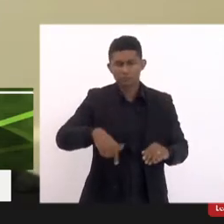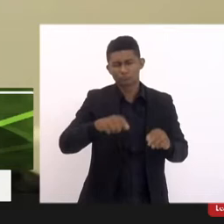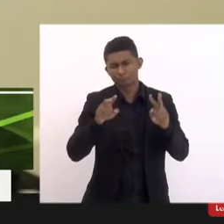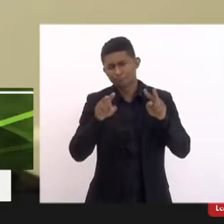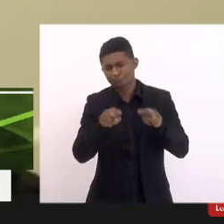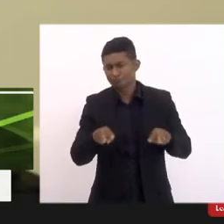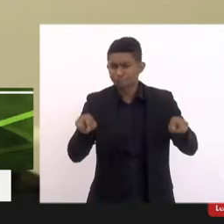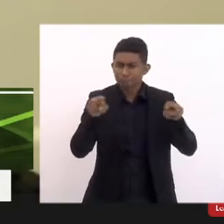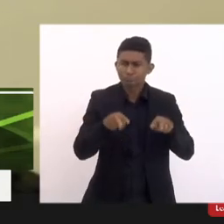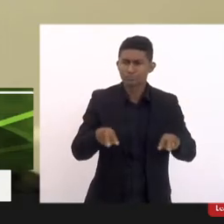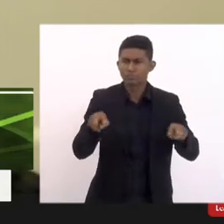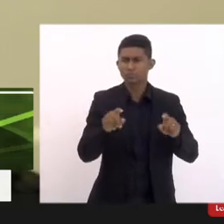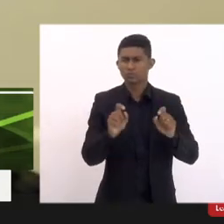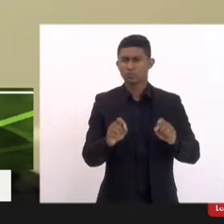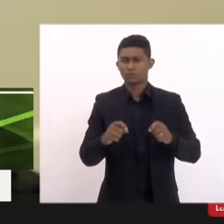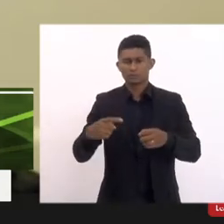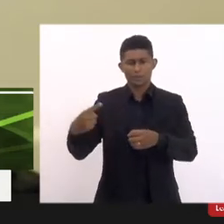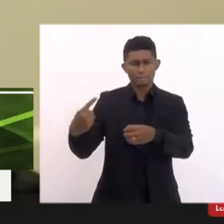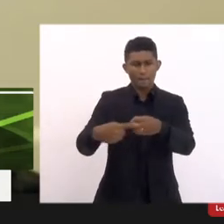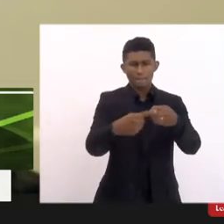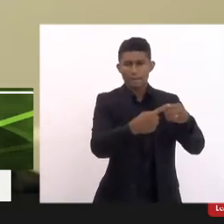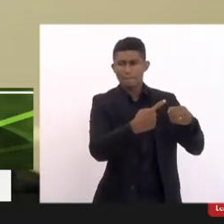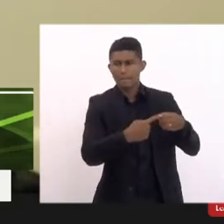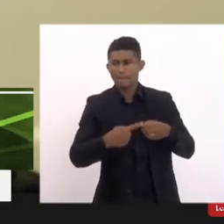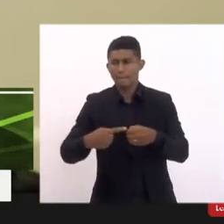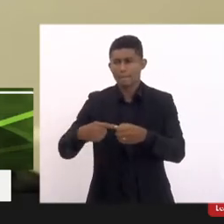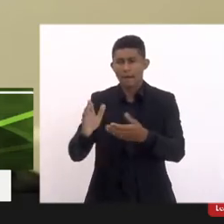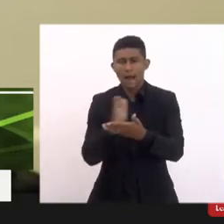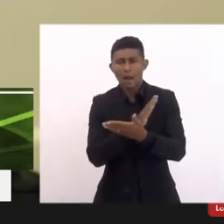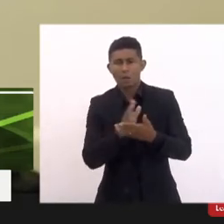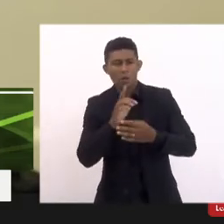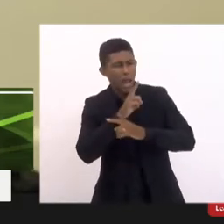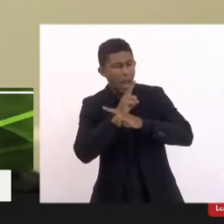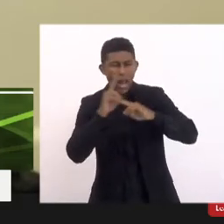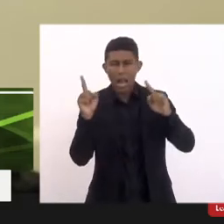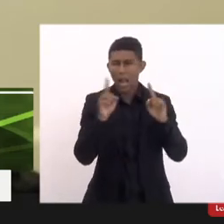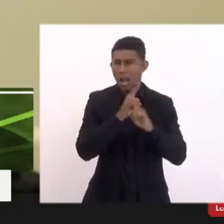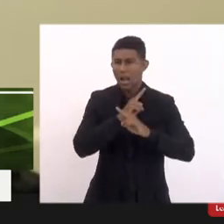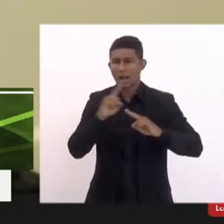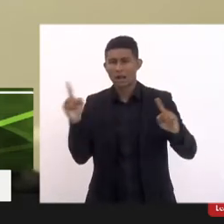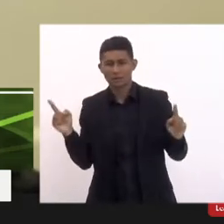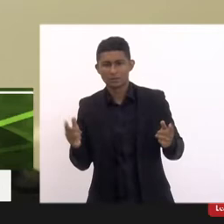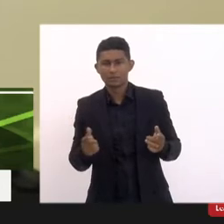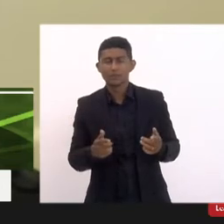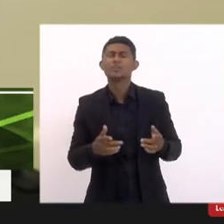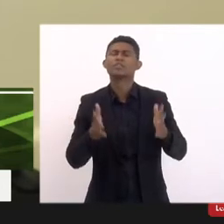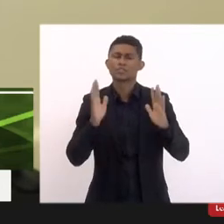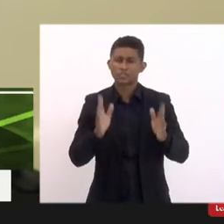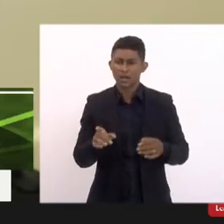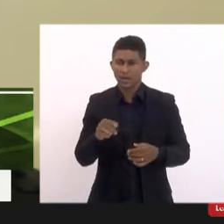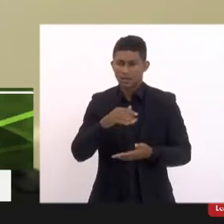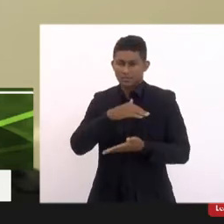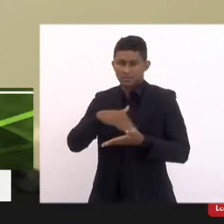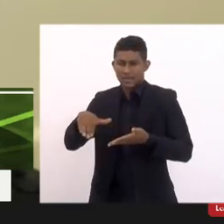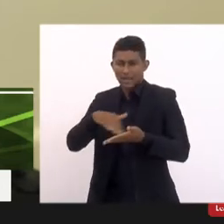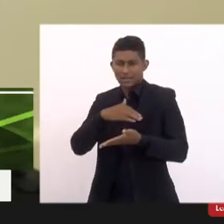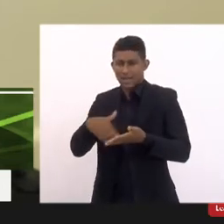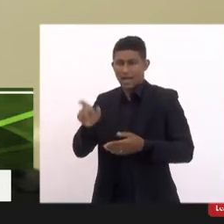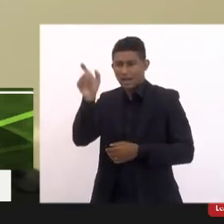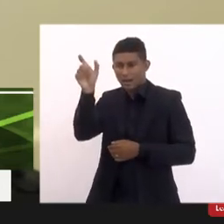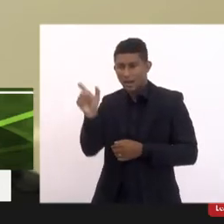tem visto alguns municípios reclamando. Eu tive contato com um secretário de um município que ele reclamou,